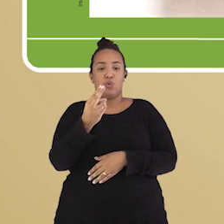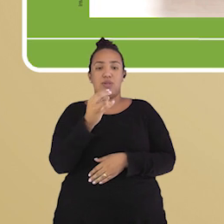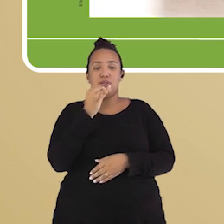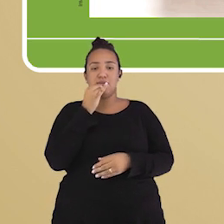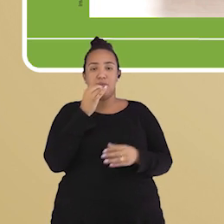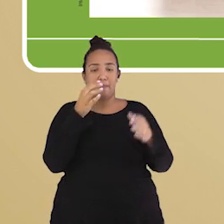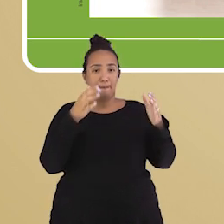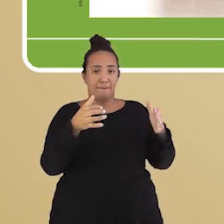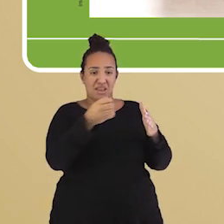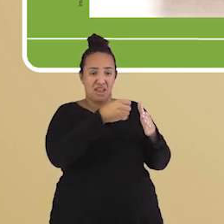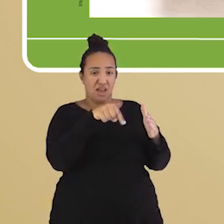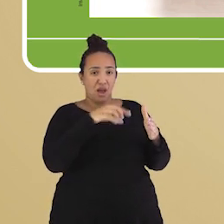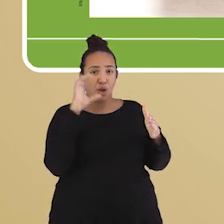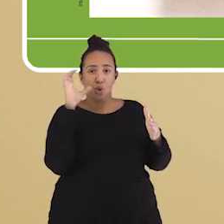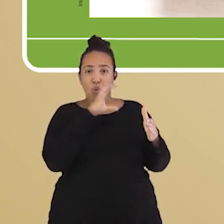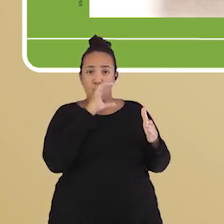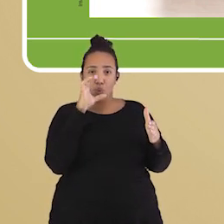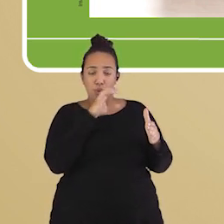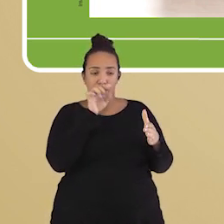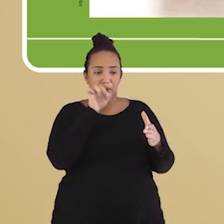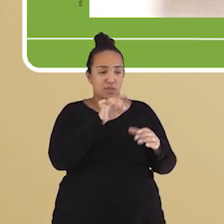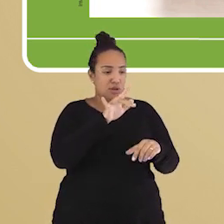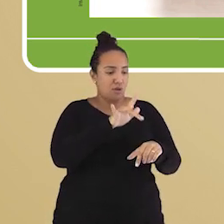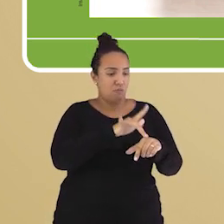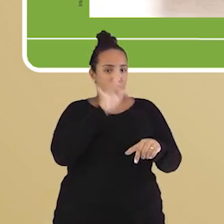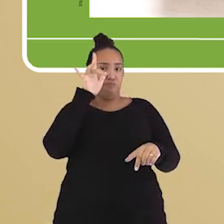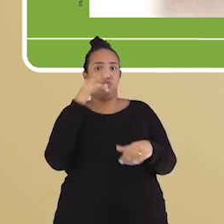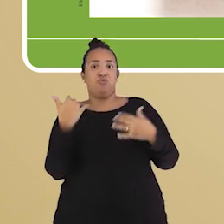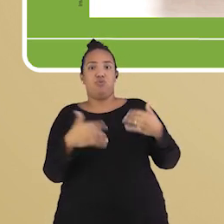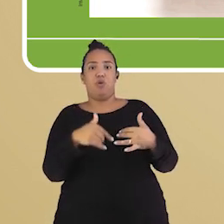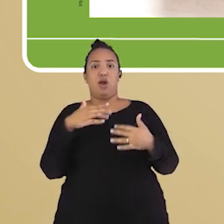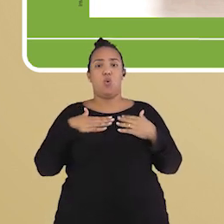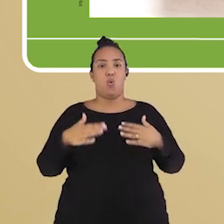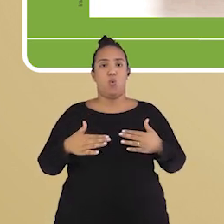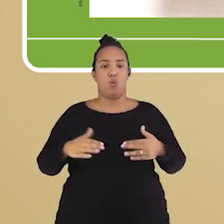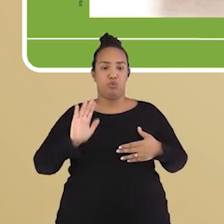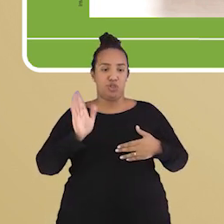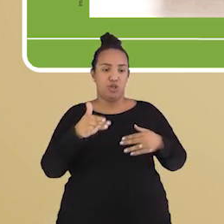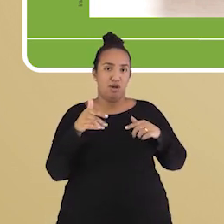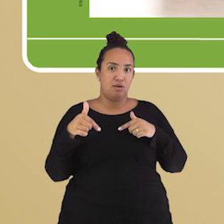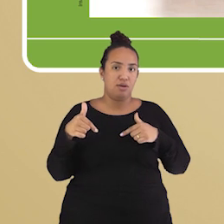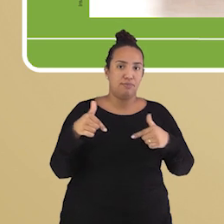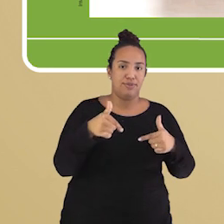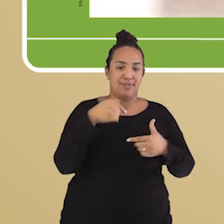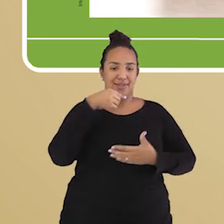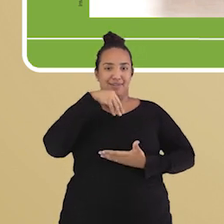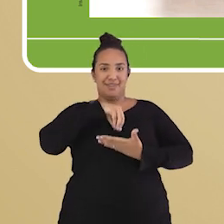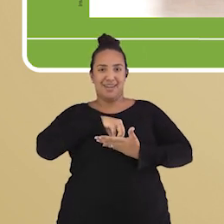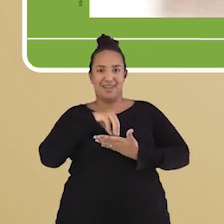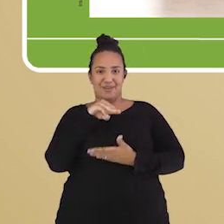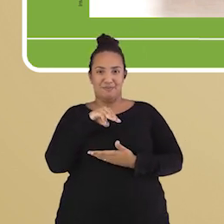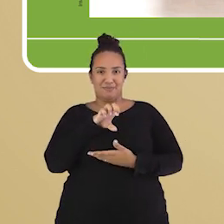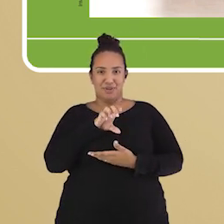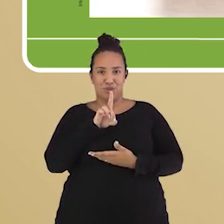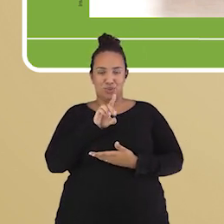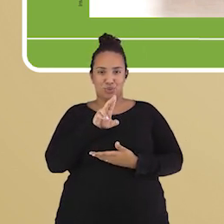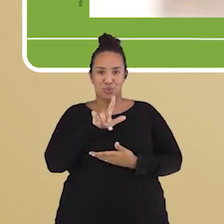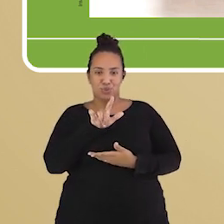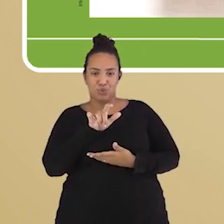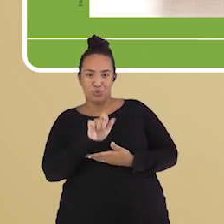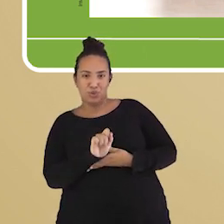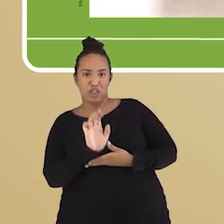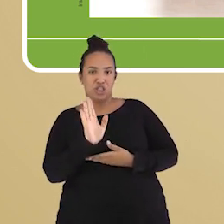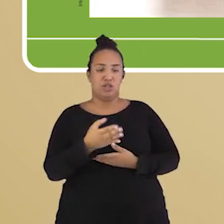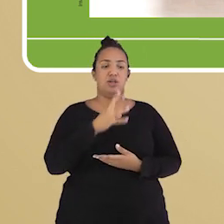quente. Quando você toca o objeto, os nervos levam o impulso nervoso até a medula e ela coordena a resposta de